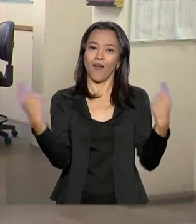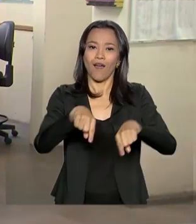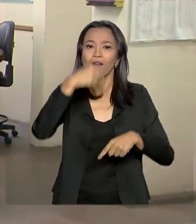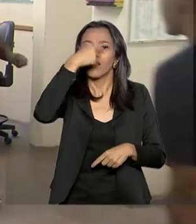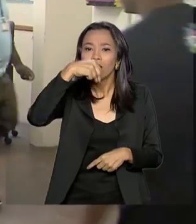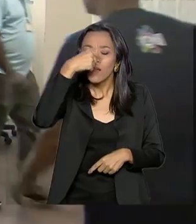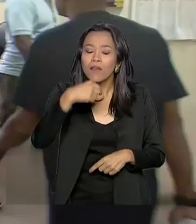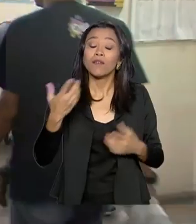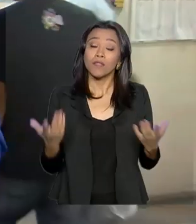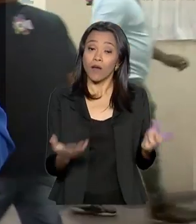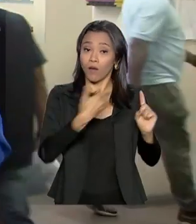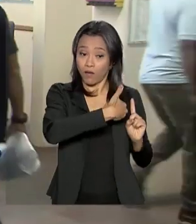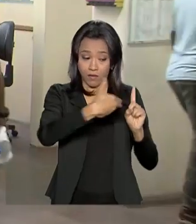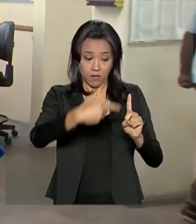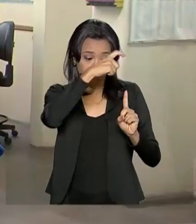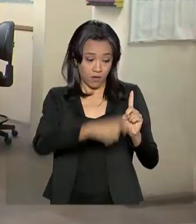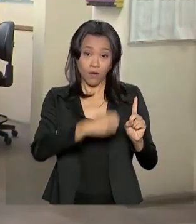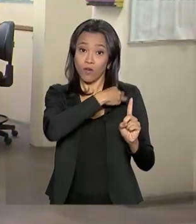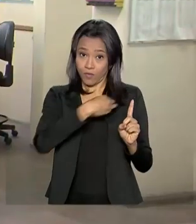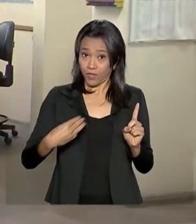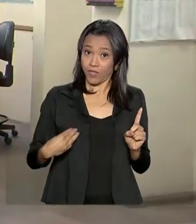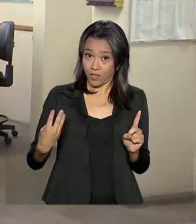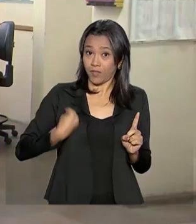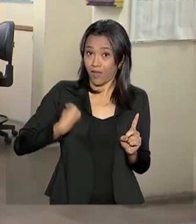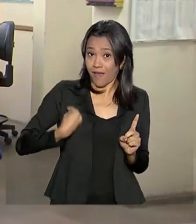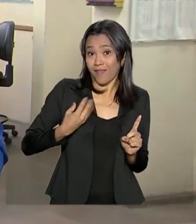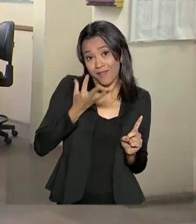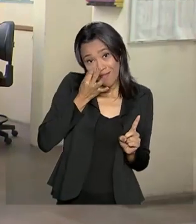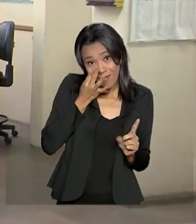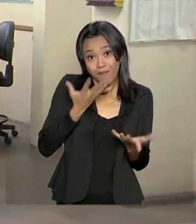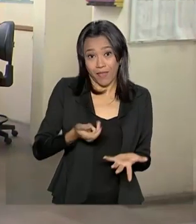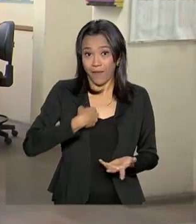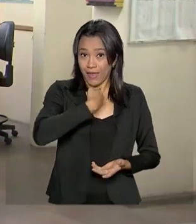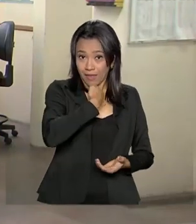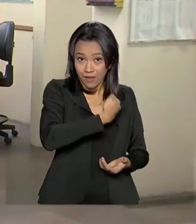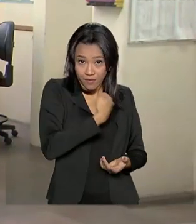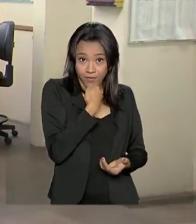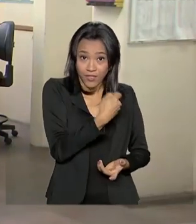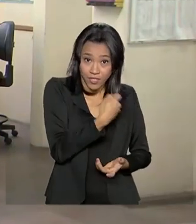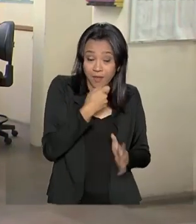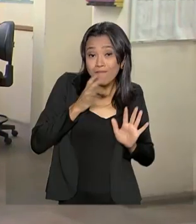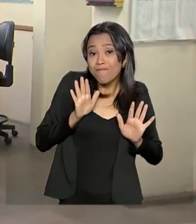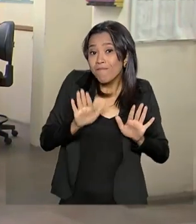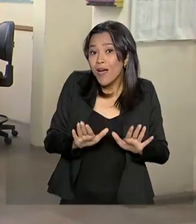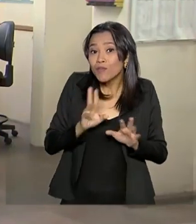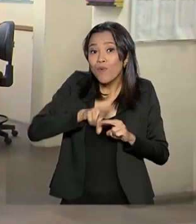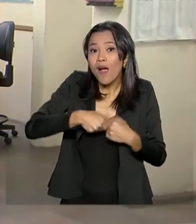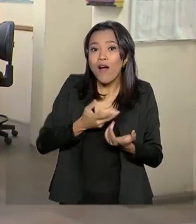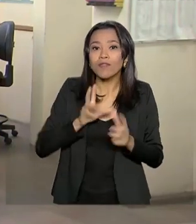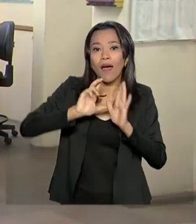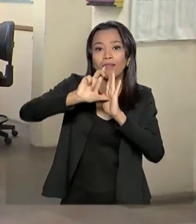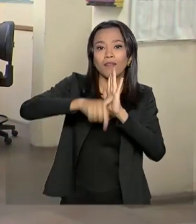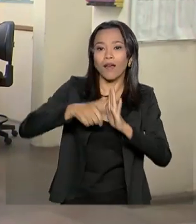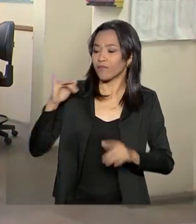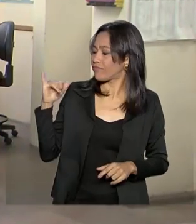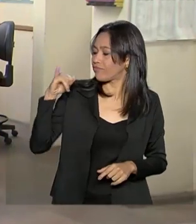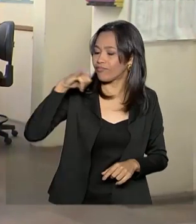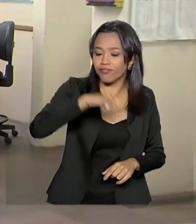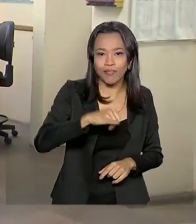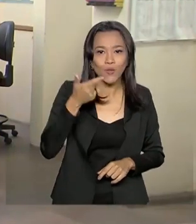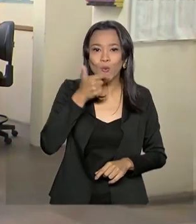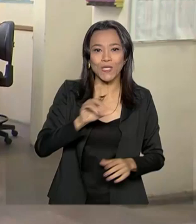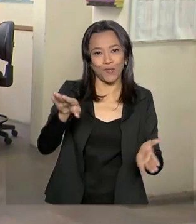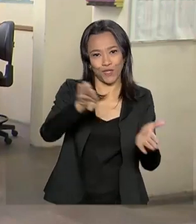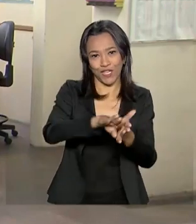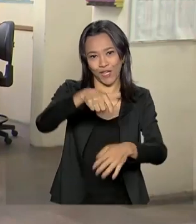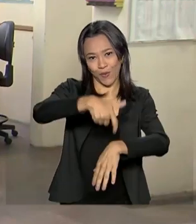Luiz Henrique Mandetta estaria aqui com a gente agora para dar uma entrevista exclusiva, mas o avião teve um atraso e ele não conseguiu